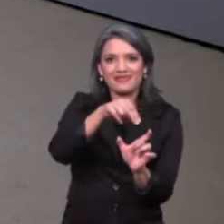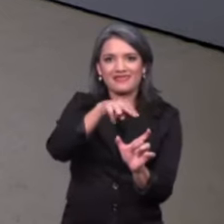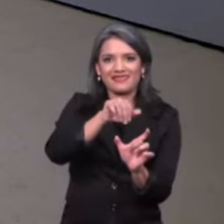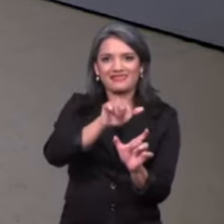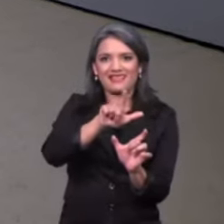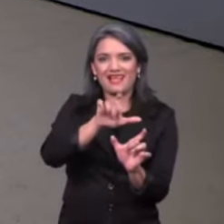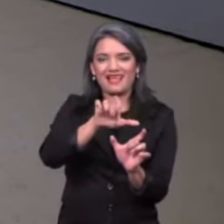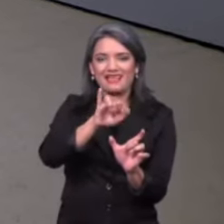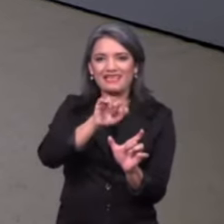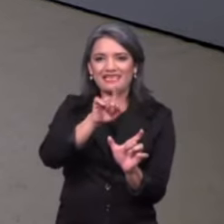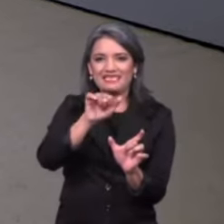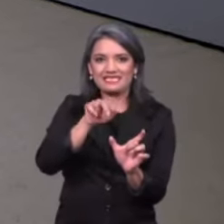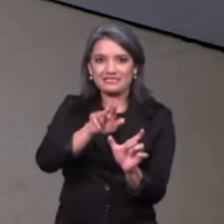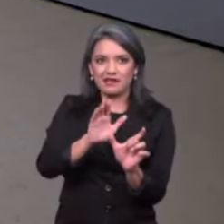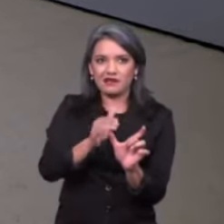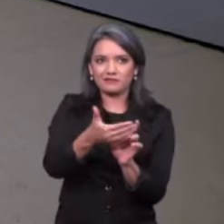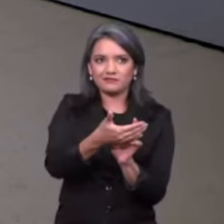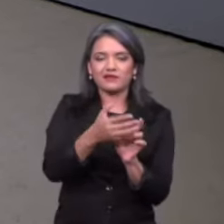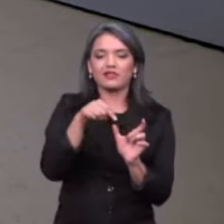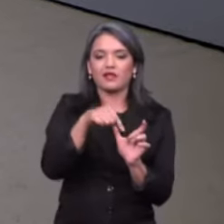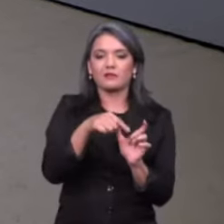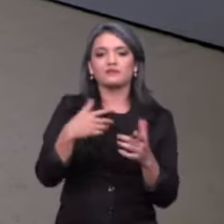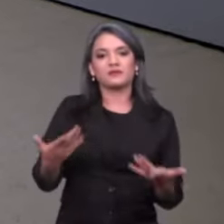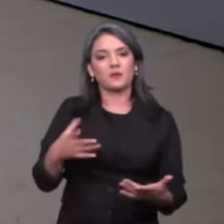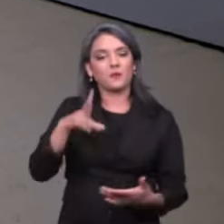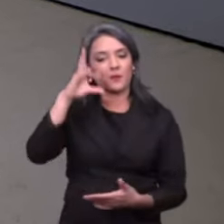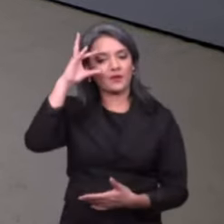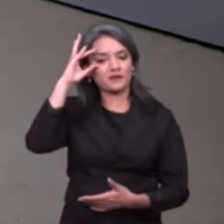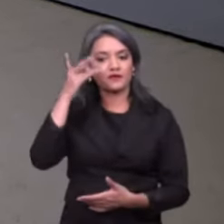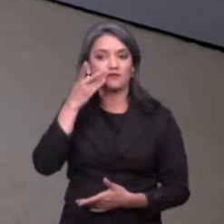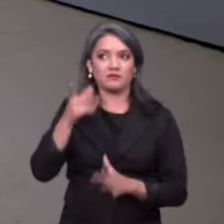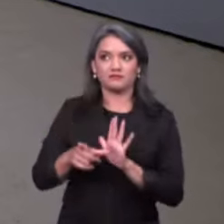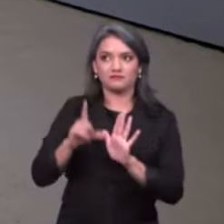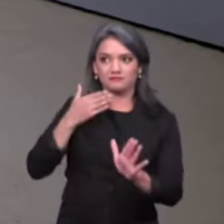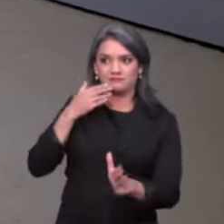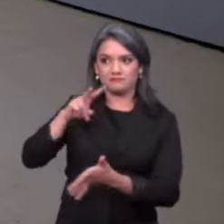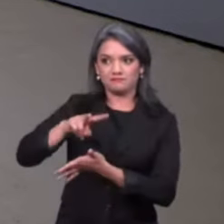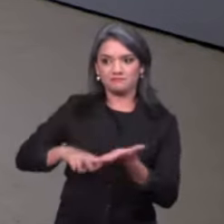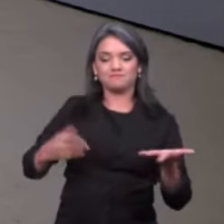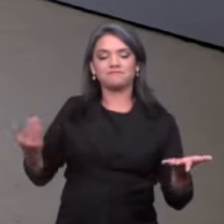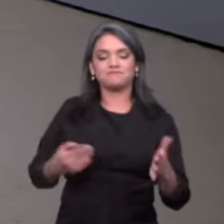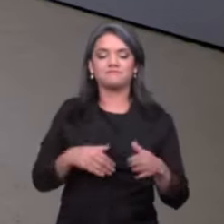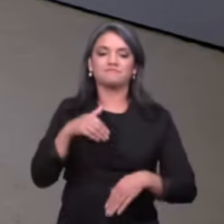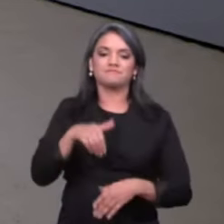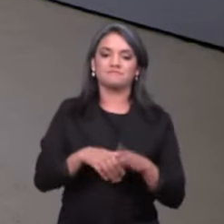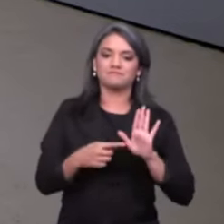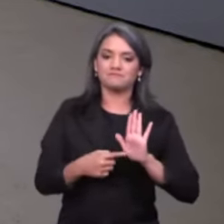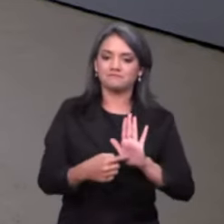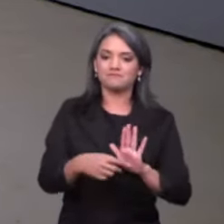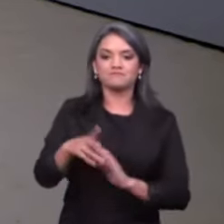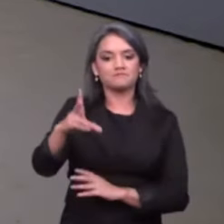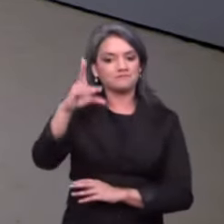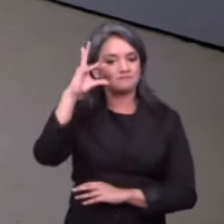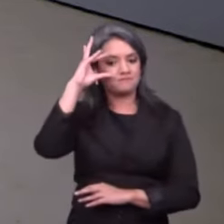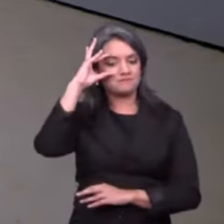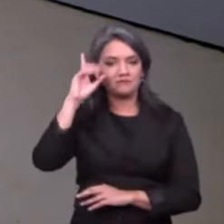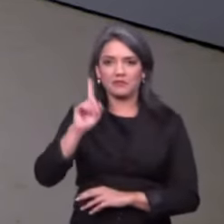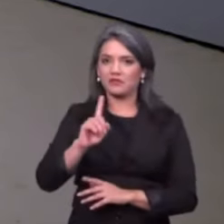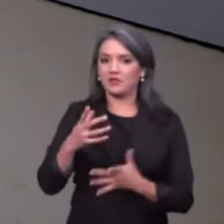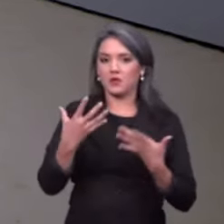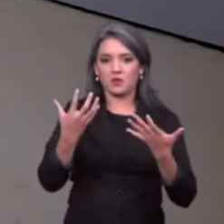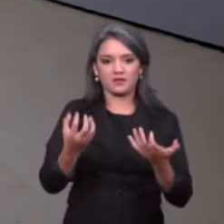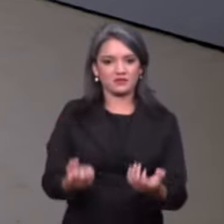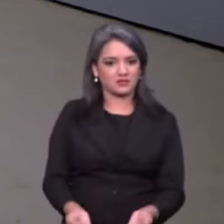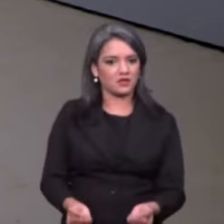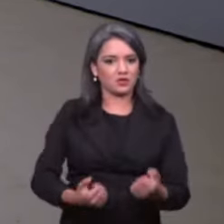André Mendonça, que havia pedido vista e agora apresentou o voto. André Mendonça foi contra que seja classificado, que